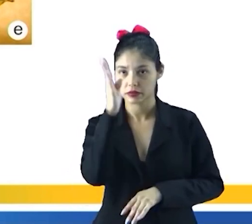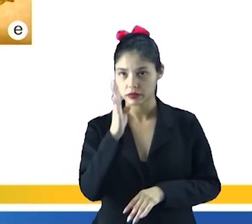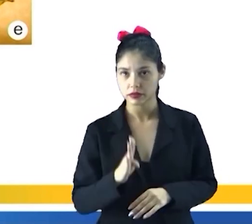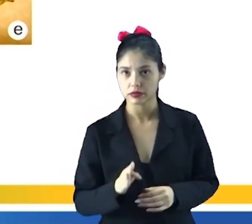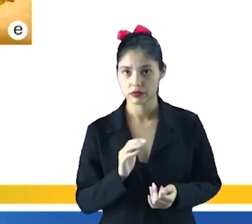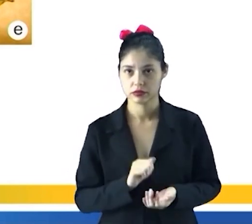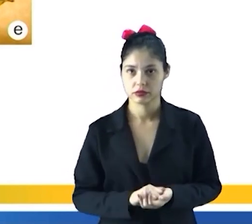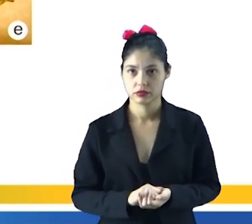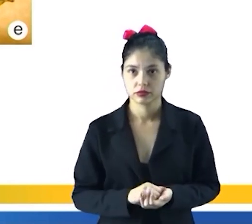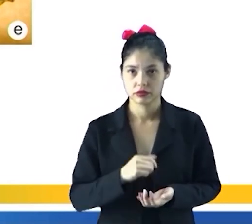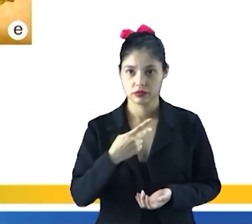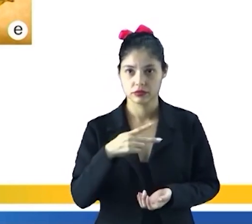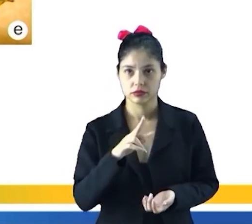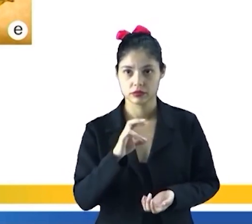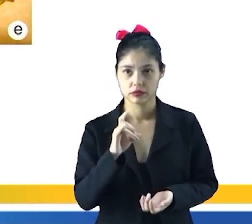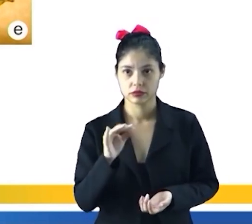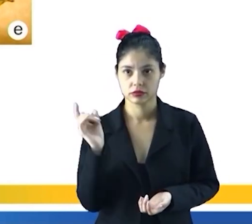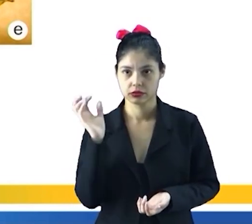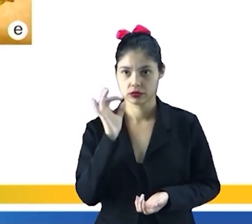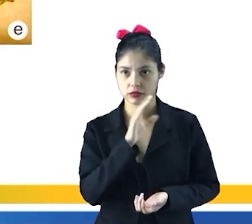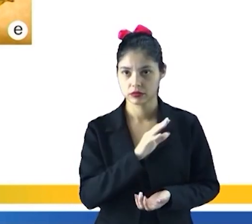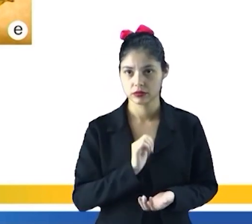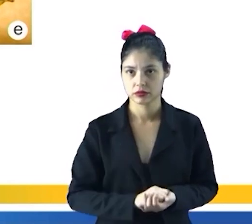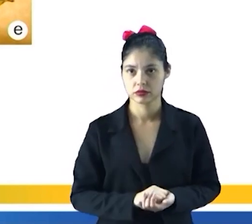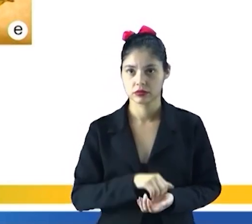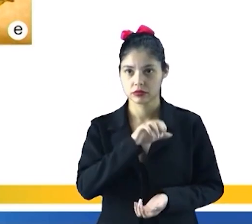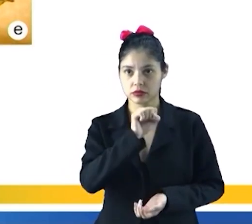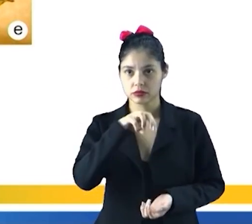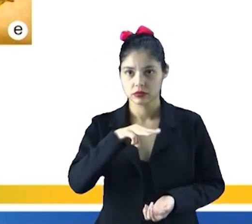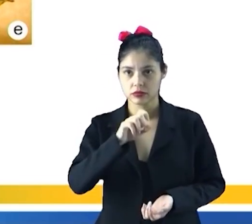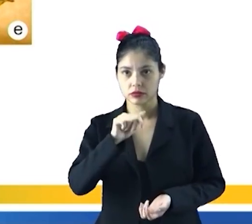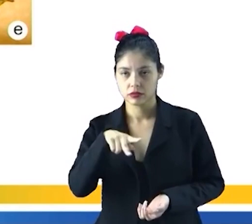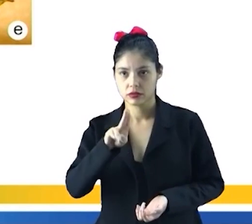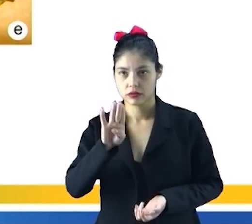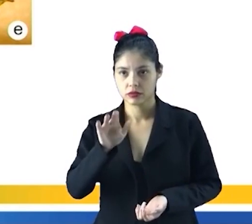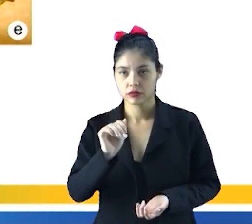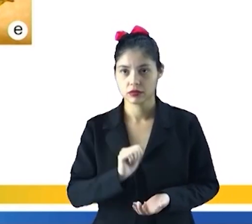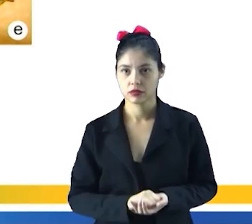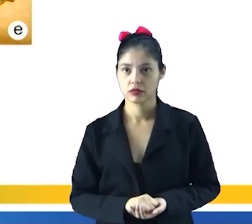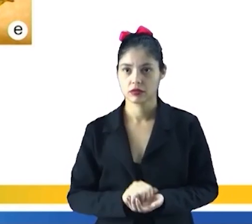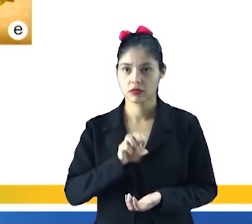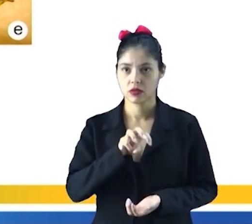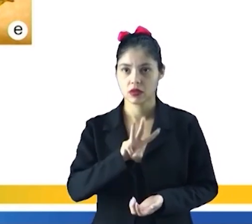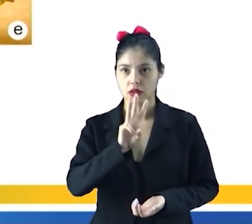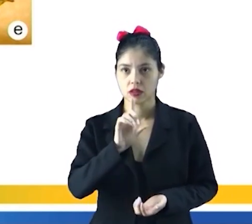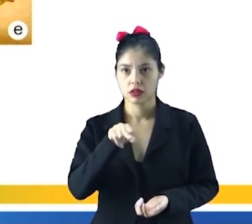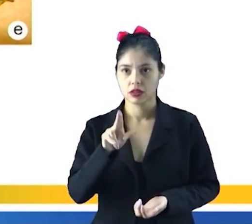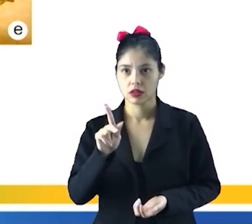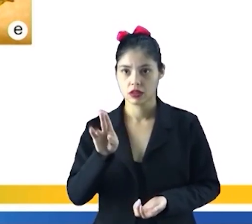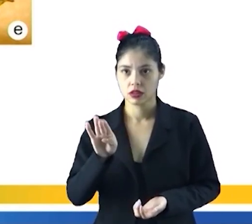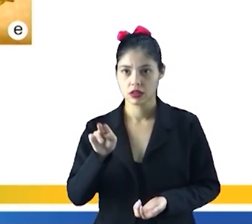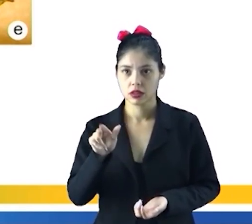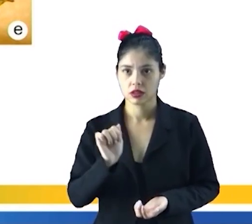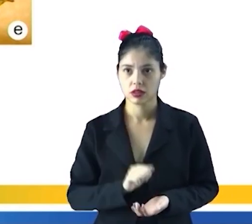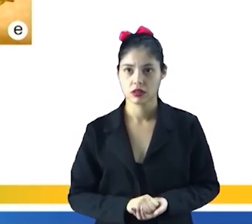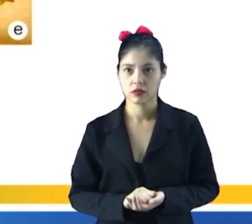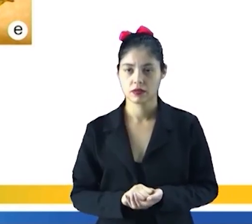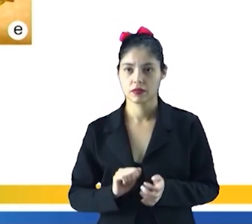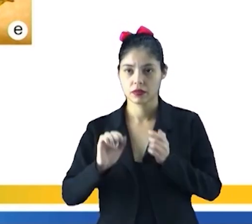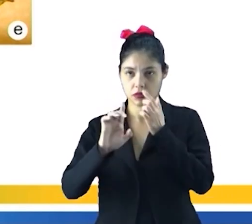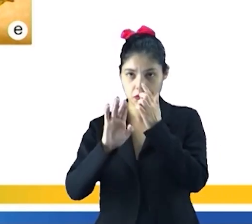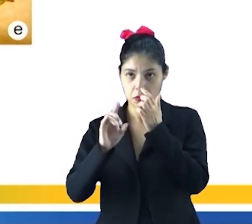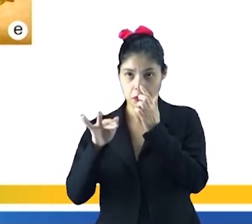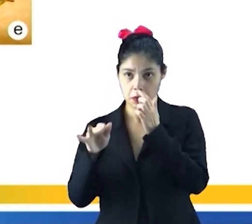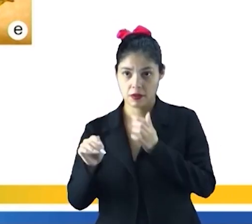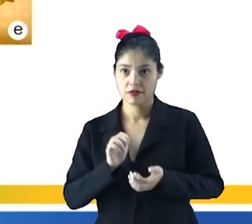Brasil, por exemplo, de percevejo cheiroso, nos Estados Unidos, melbug, na África, o Wakanda bug, no México